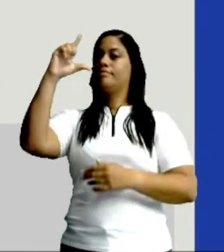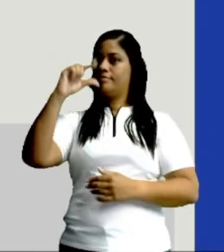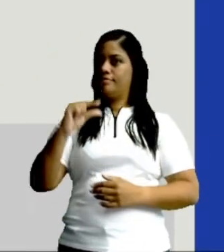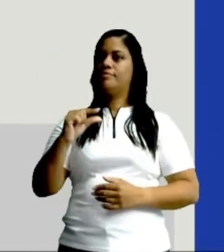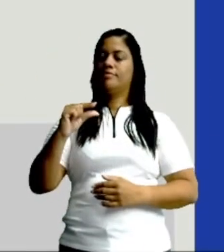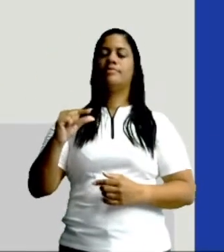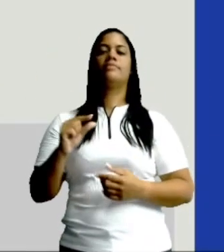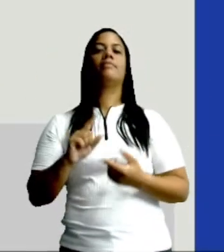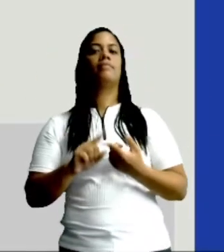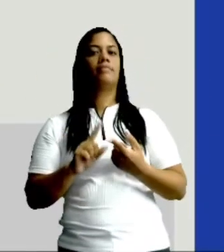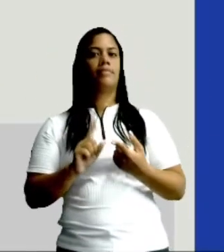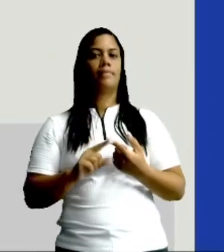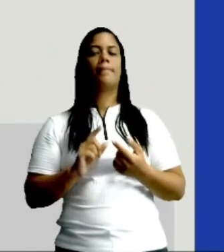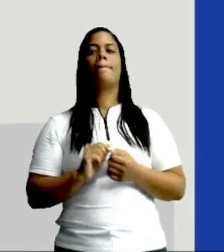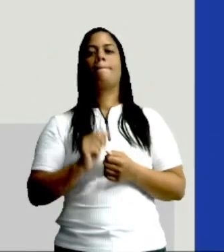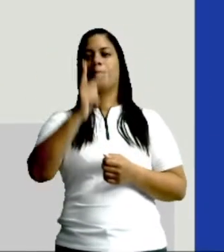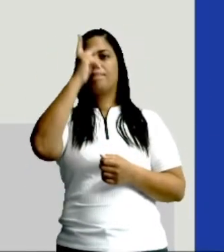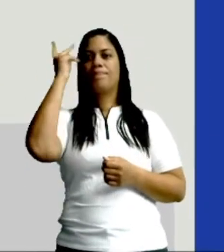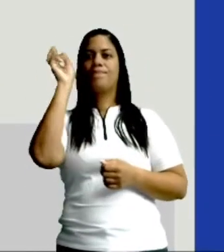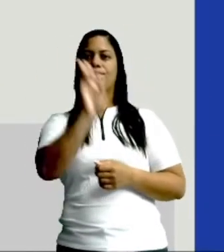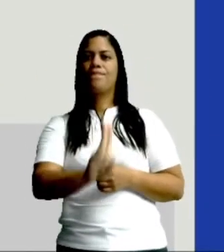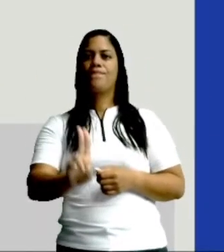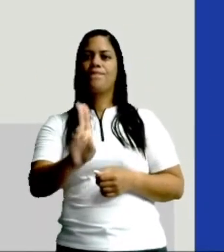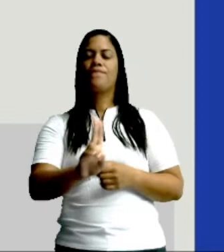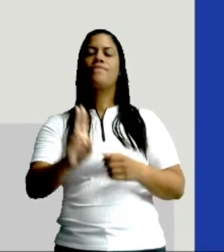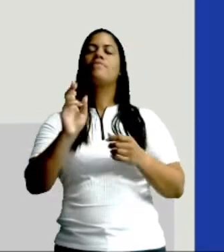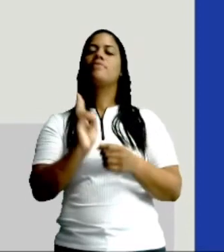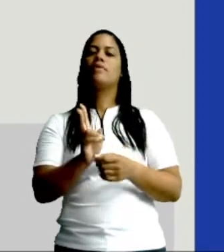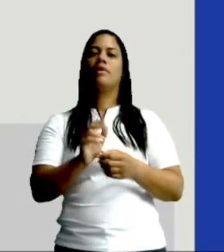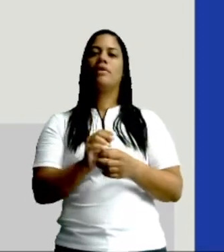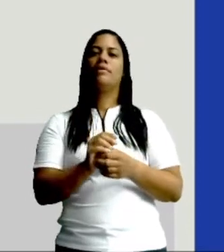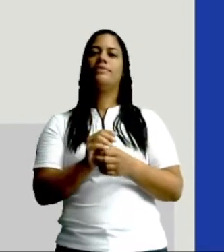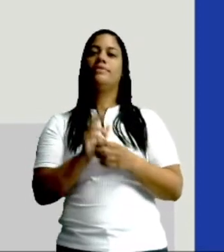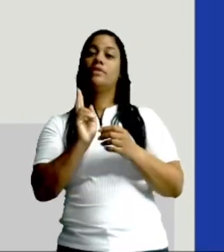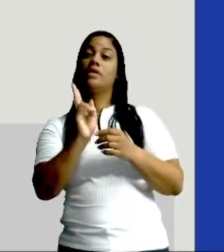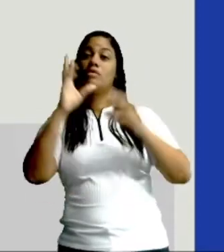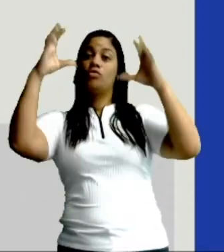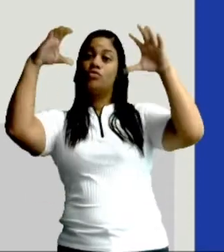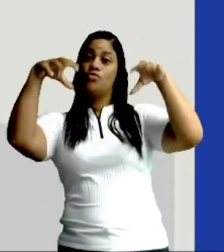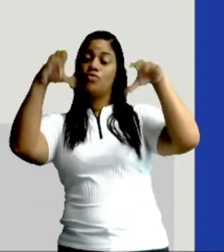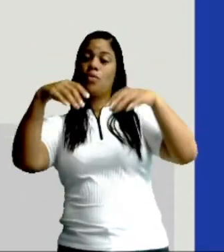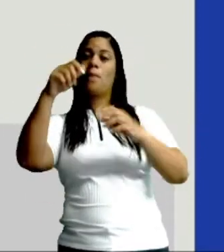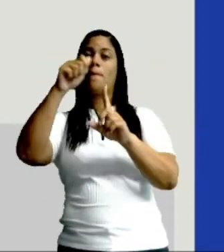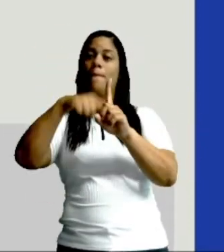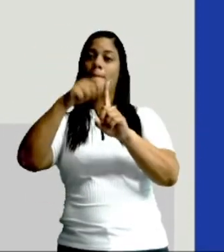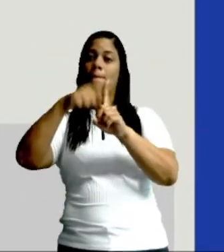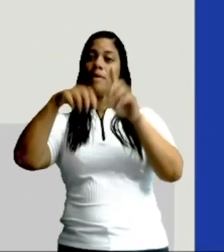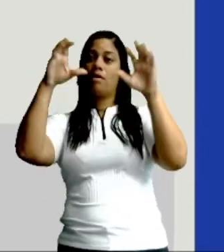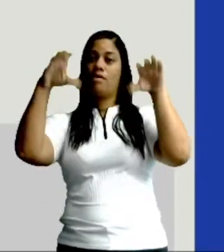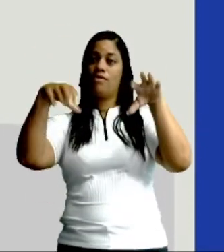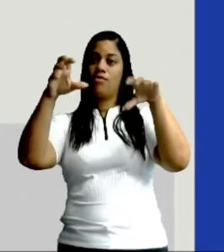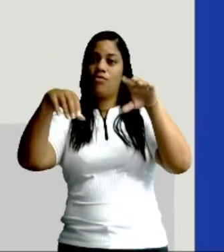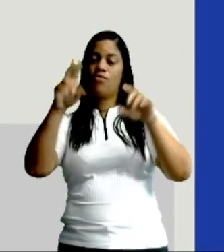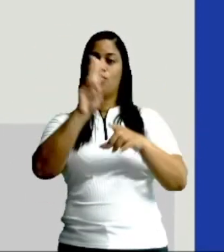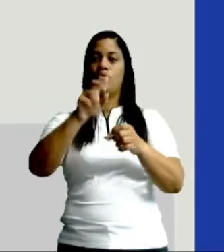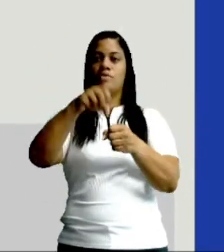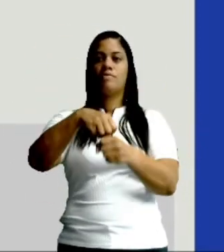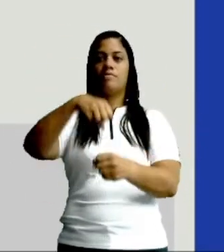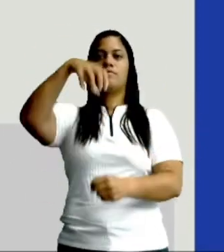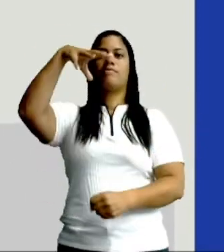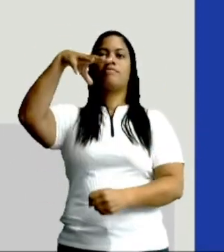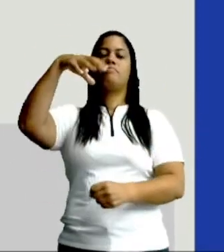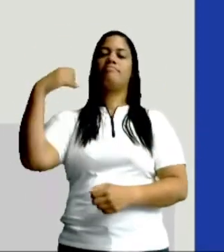É comum que as precipitações sejam chuvas, por isso, nos meses chuvosos, o uso de guarda-chuva